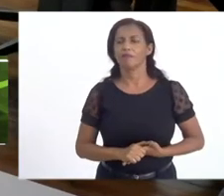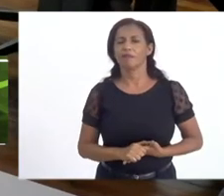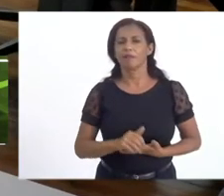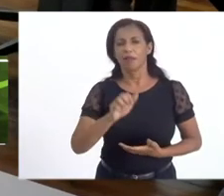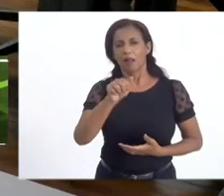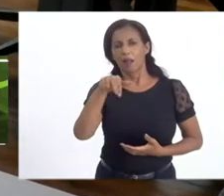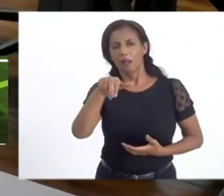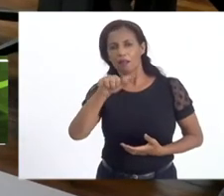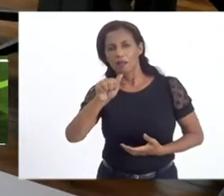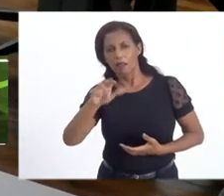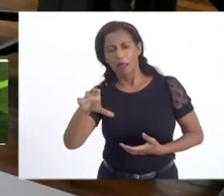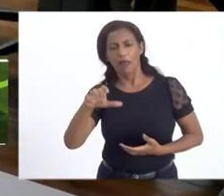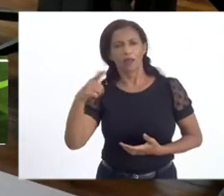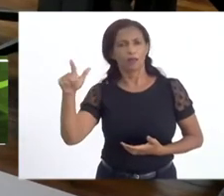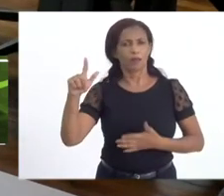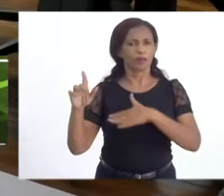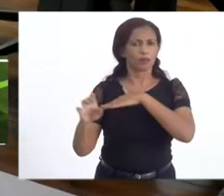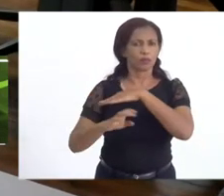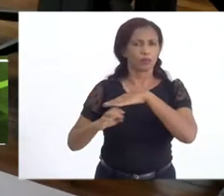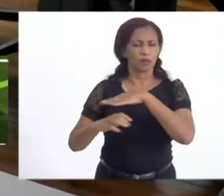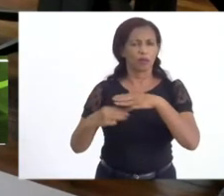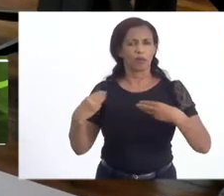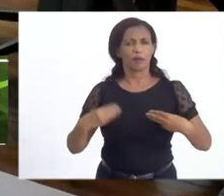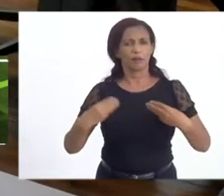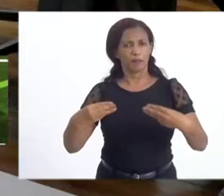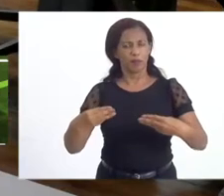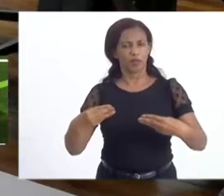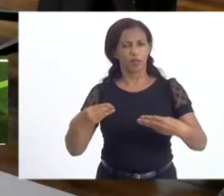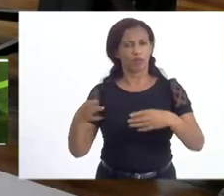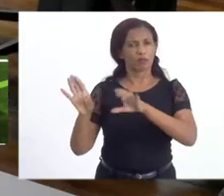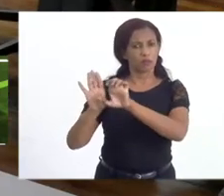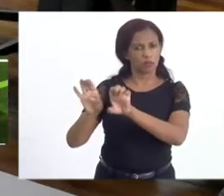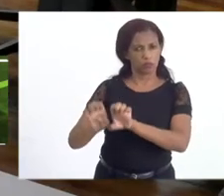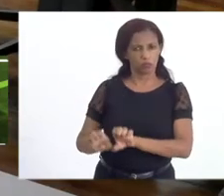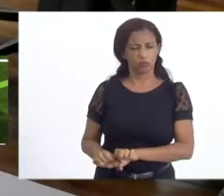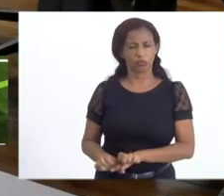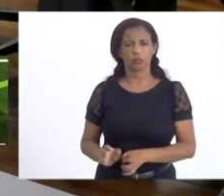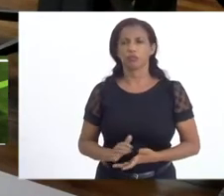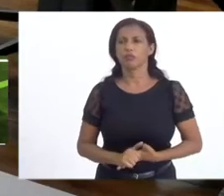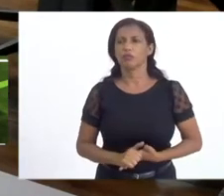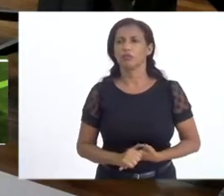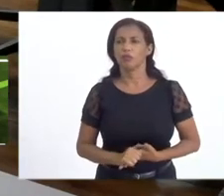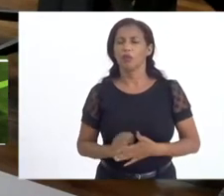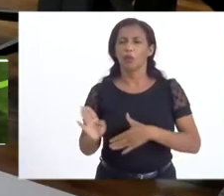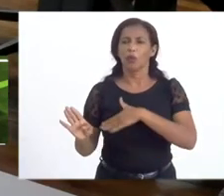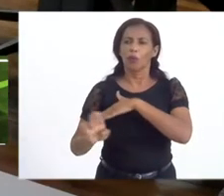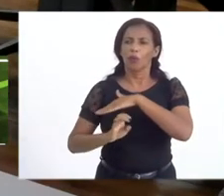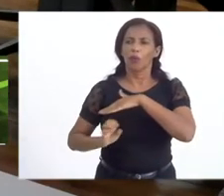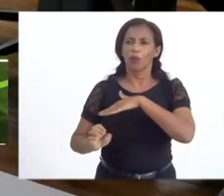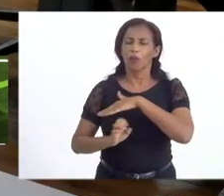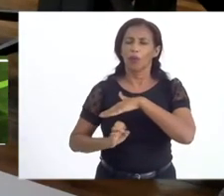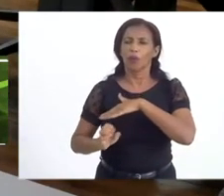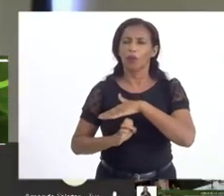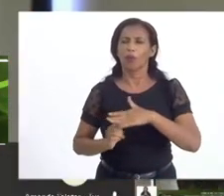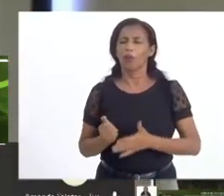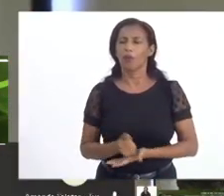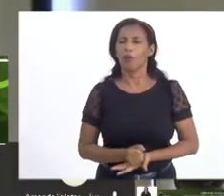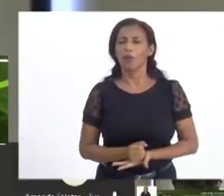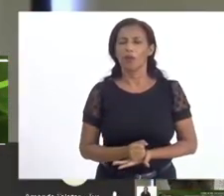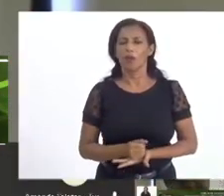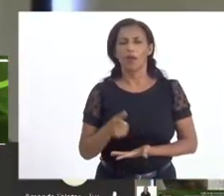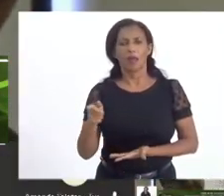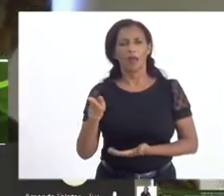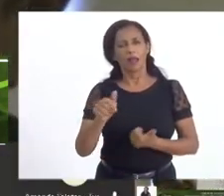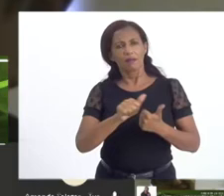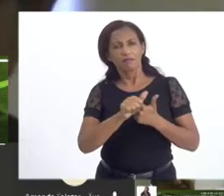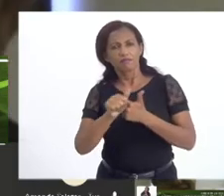ANAC e pelo Ministério da Infraestrutura. Então, como empresa, a gente segue as orientações de